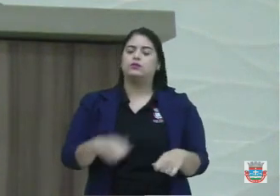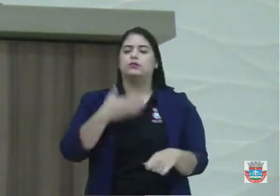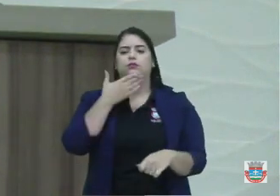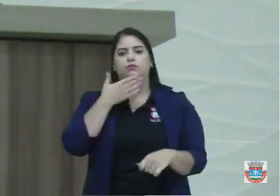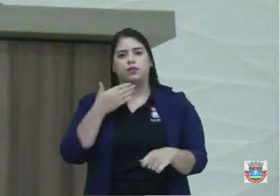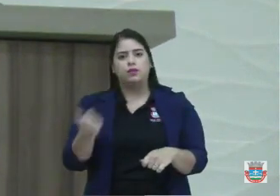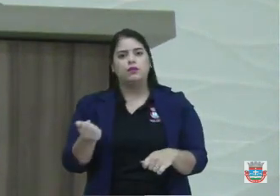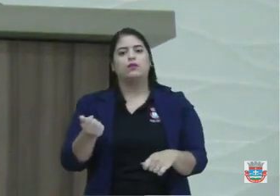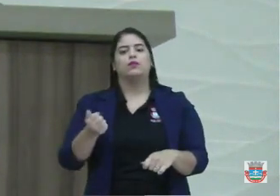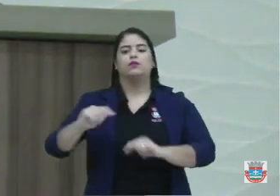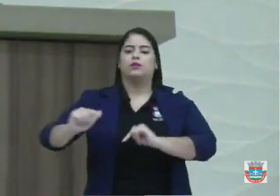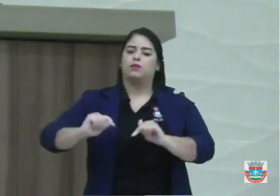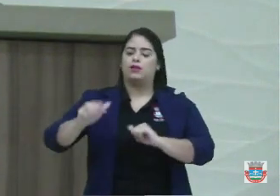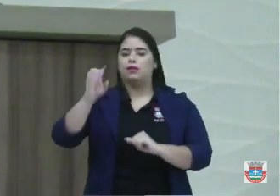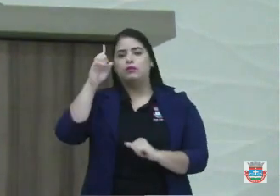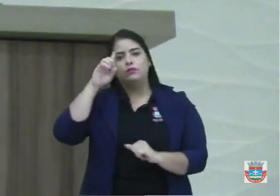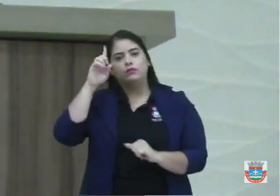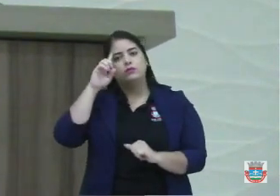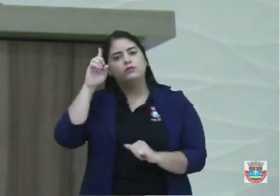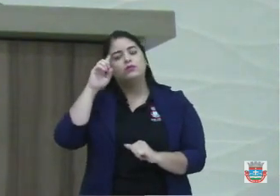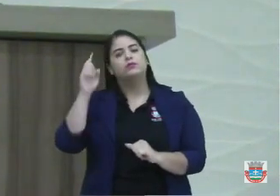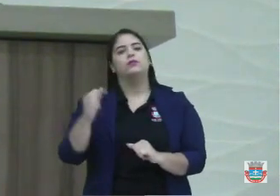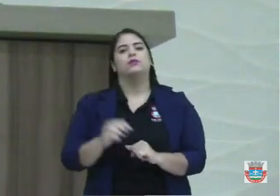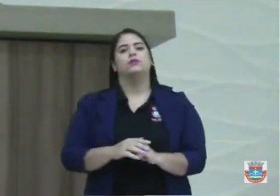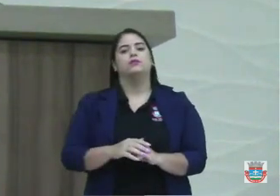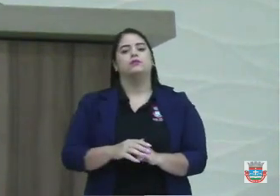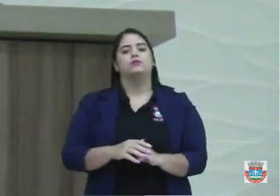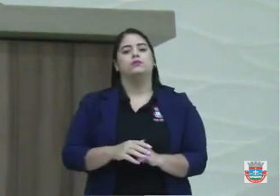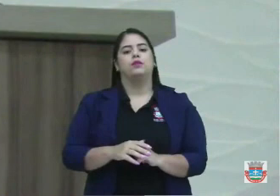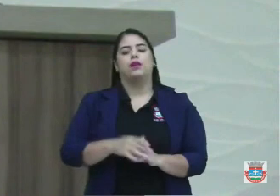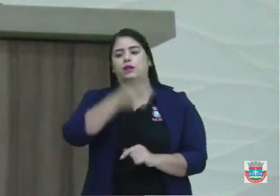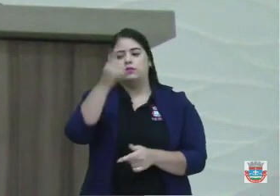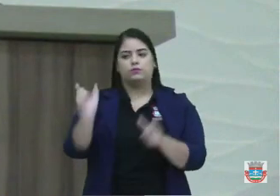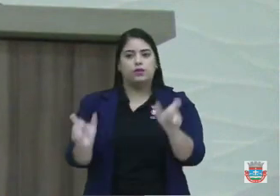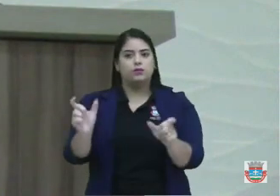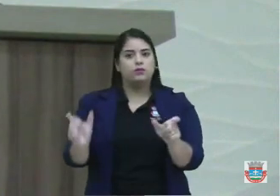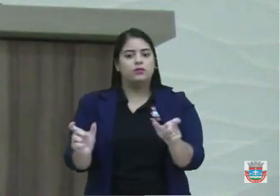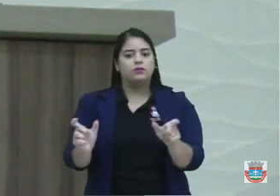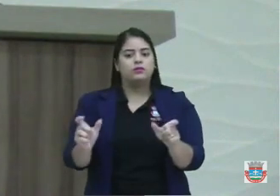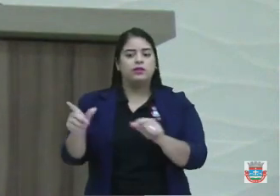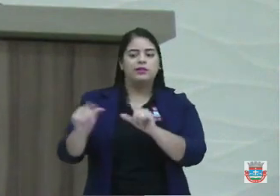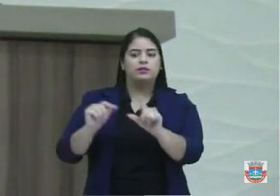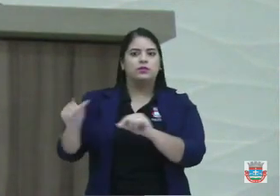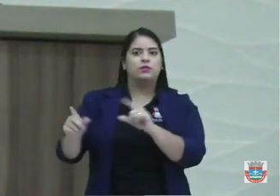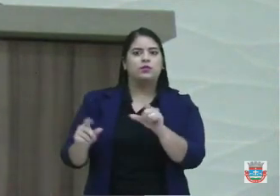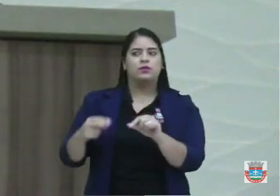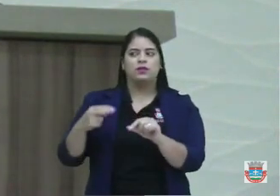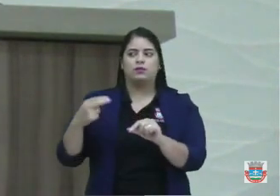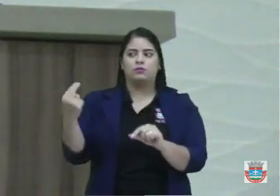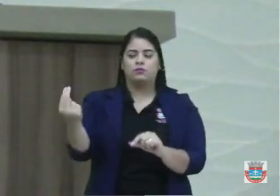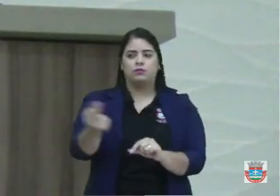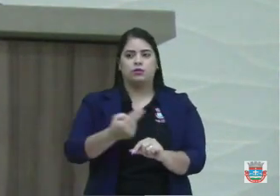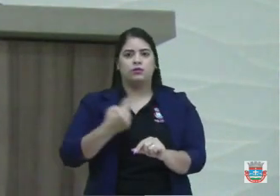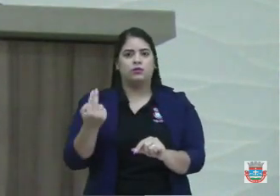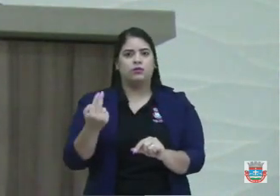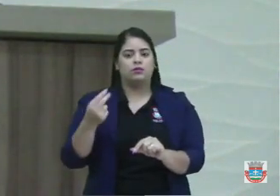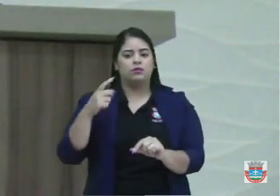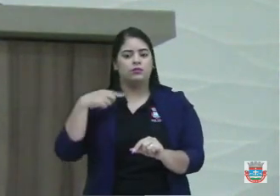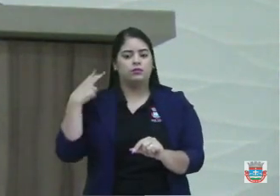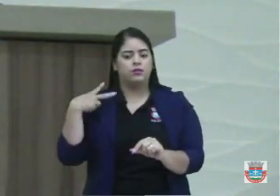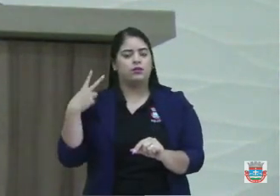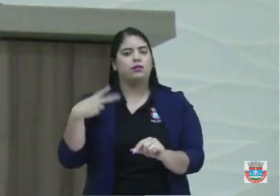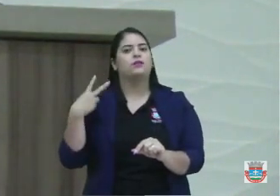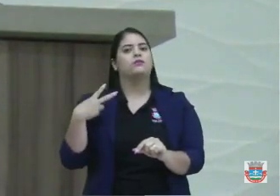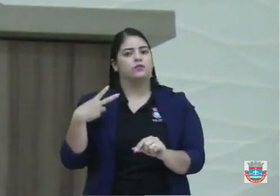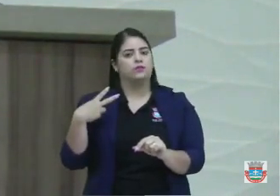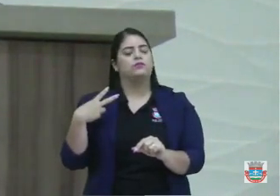nosso trabalho. Porque foi para isso que as pessoas nos confiou e votou para que pudéssemos estar aqui.